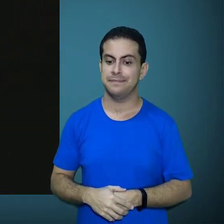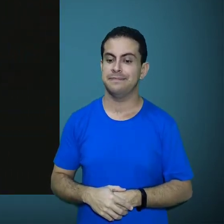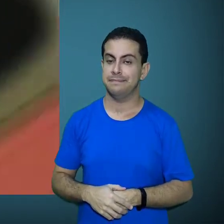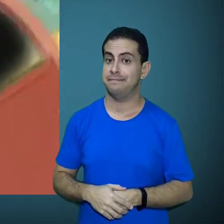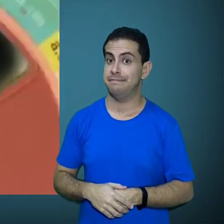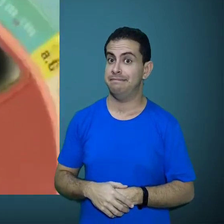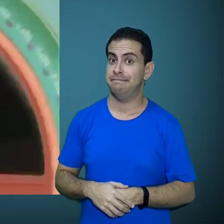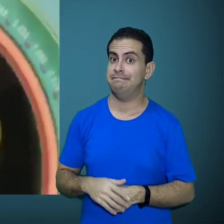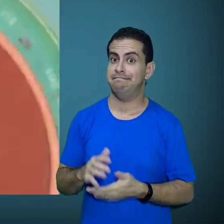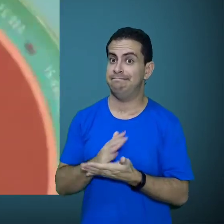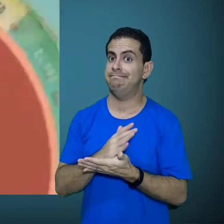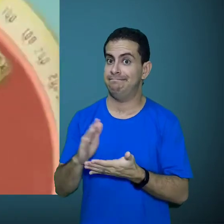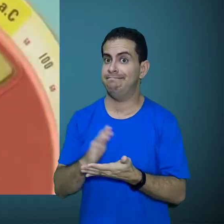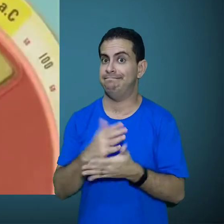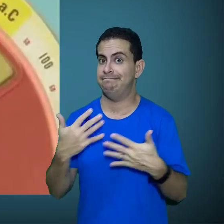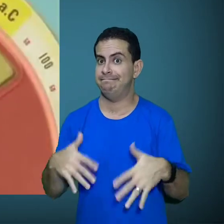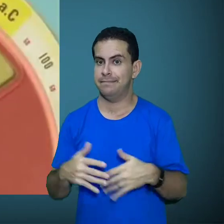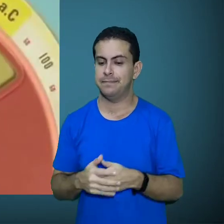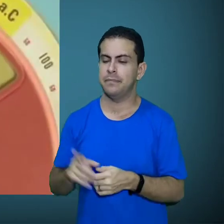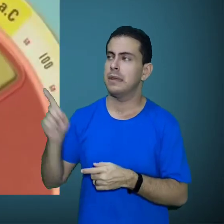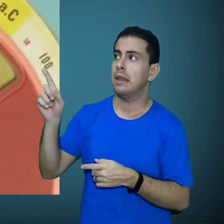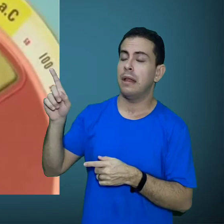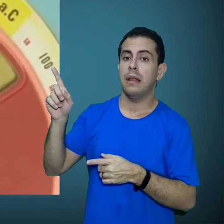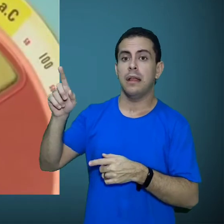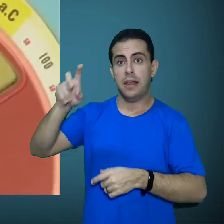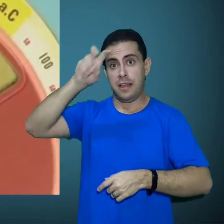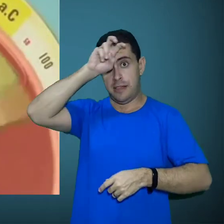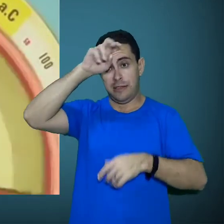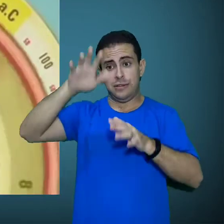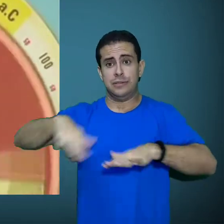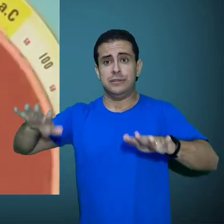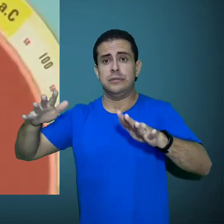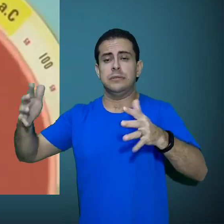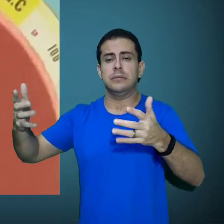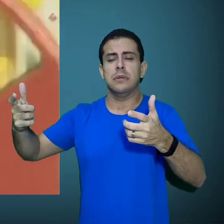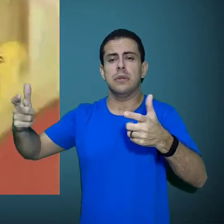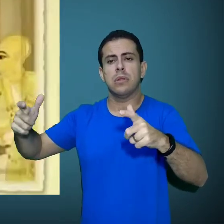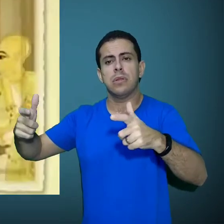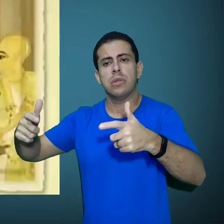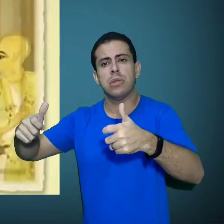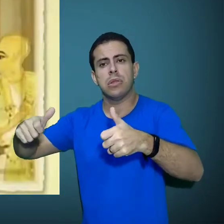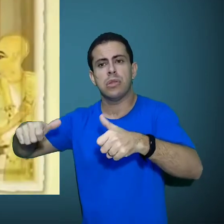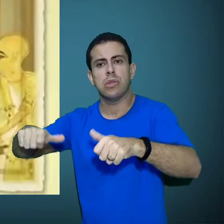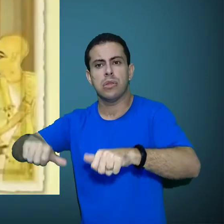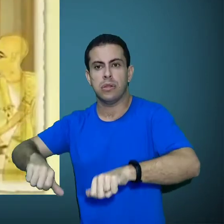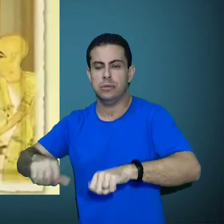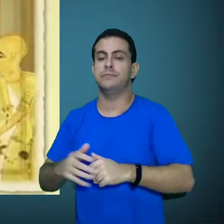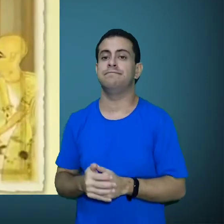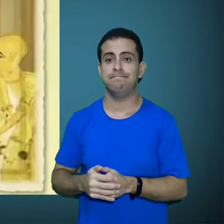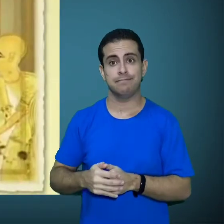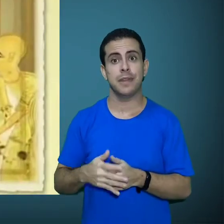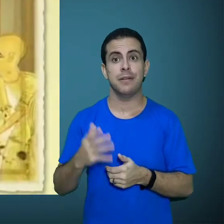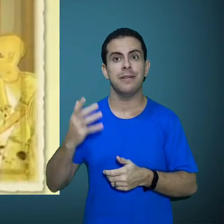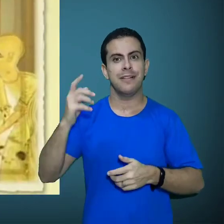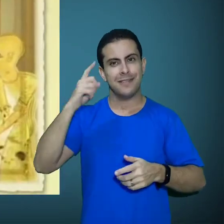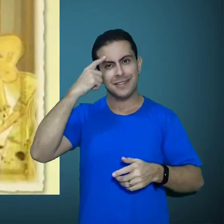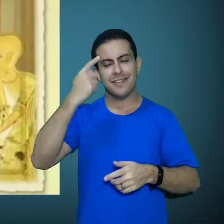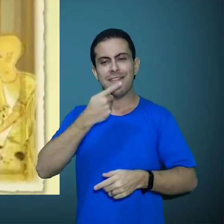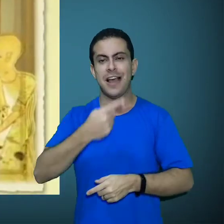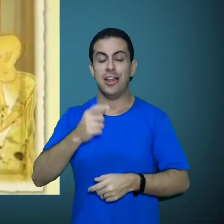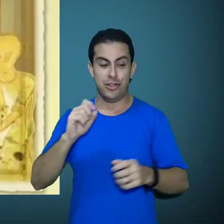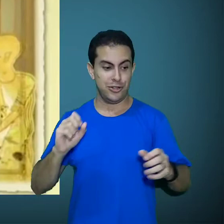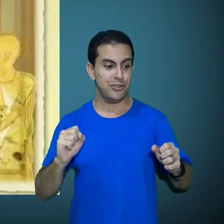Bem, quase ninguém. O fim do Império Egípcio. Assim como diz o ditado,